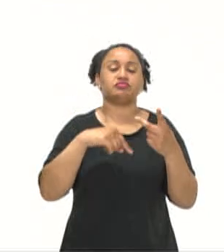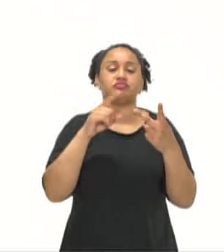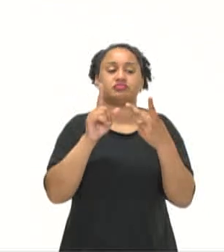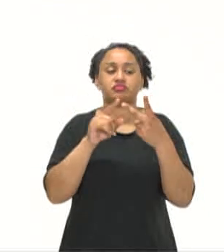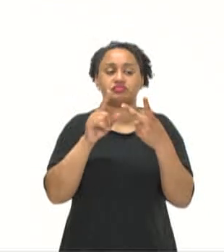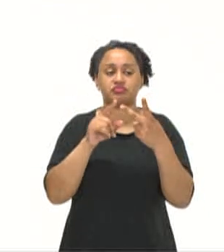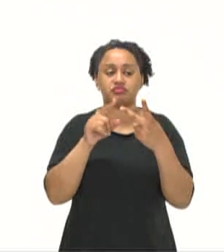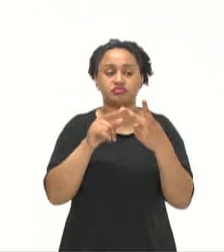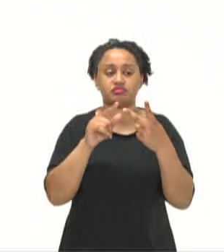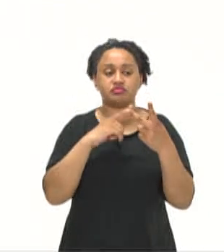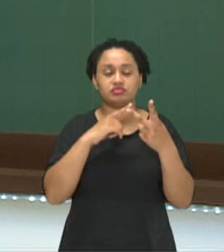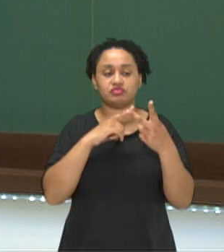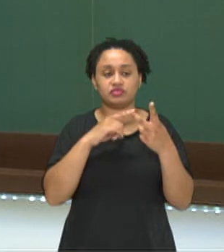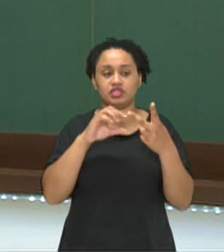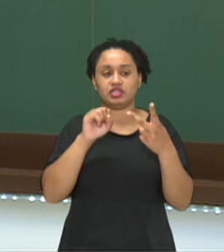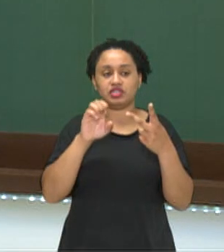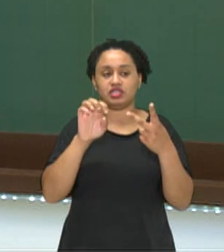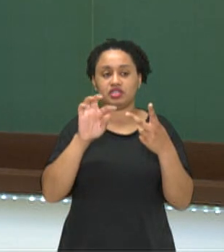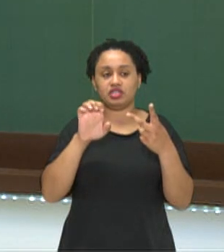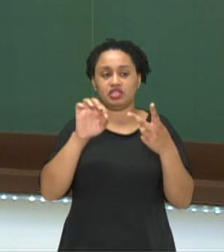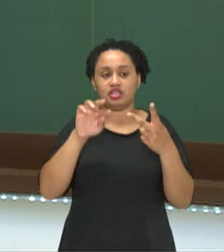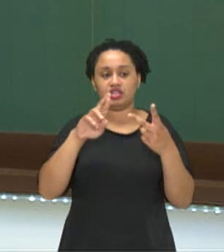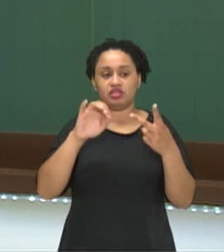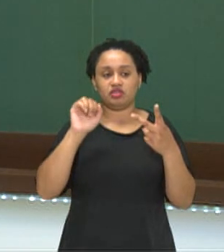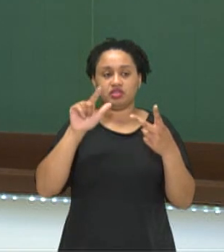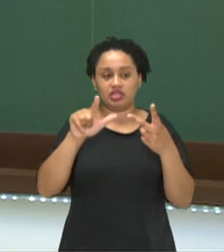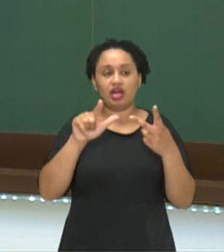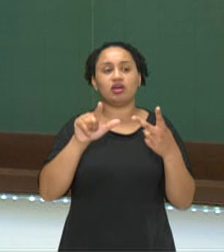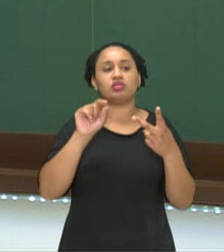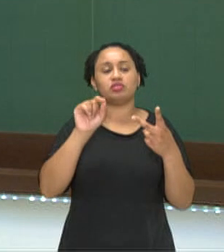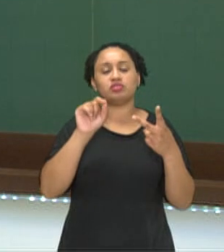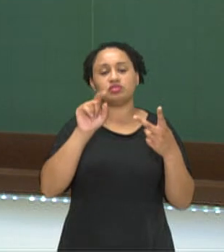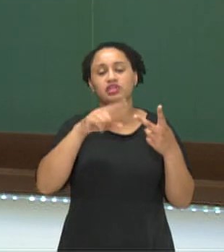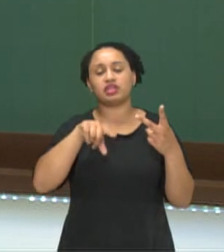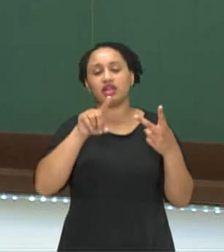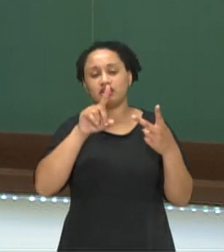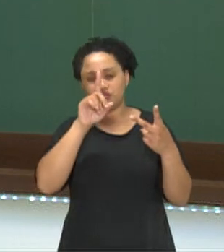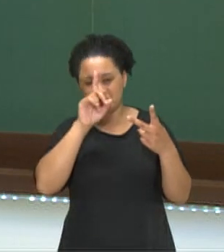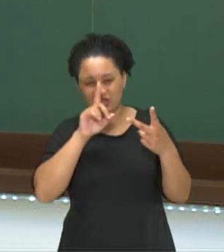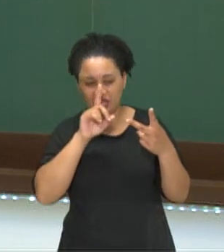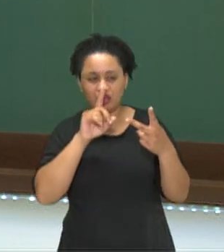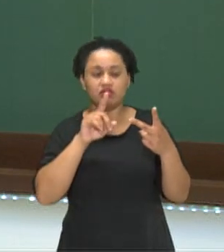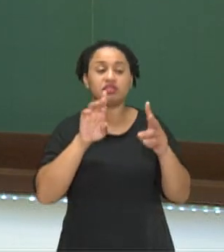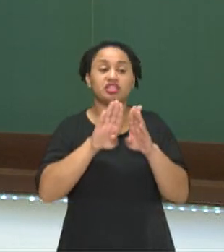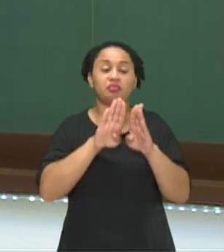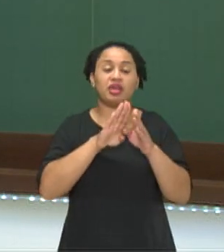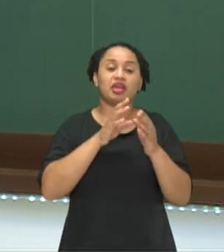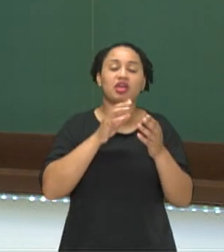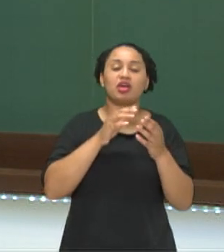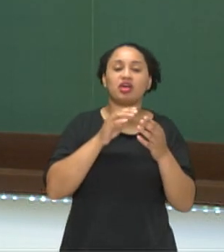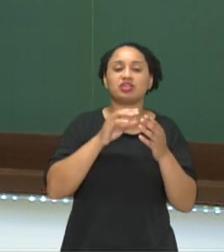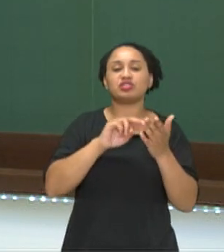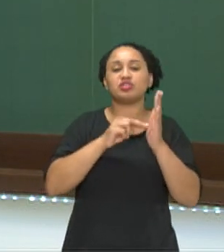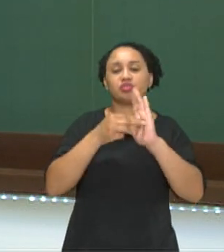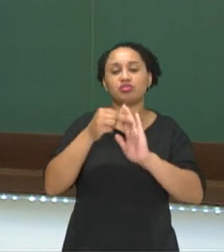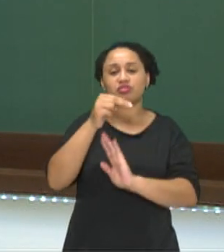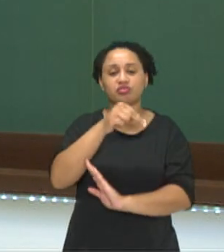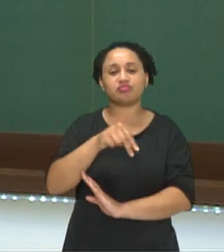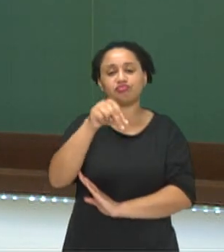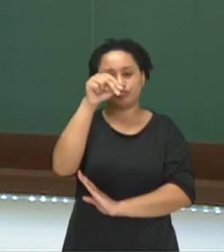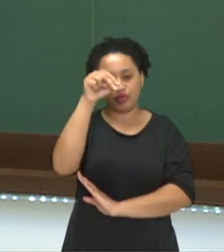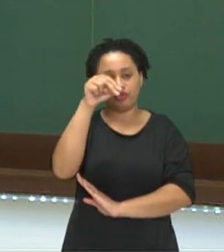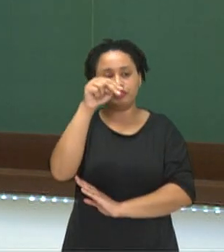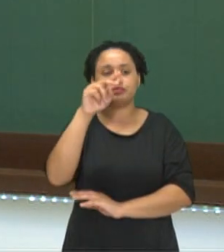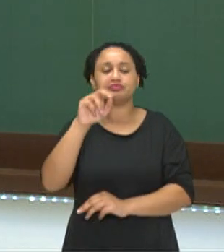Europa Setentrional, ou seja, setentrional sendo também sinônimo de norte, a porção norte do continente